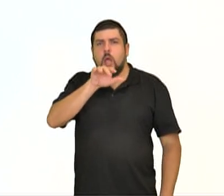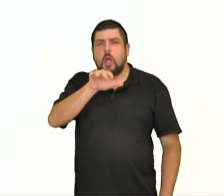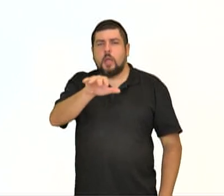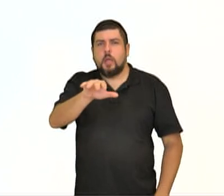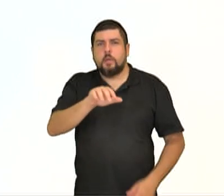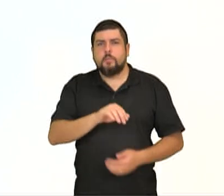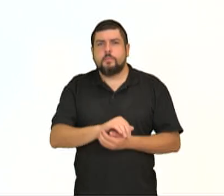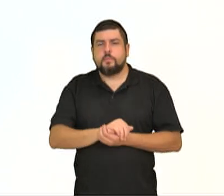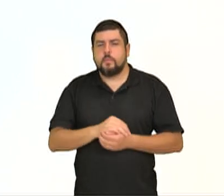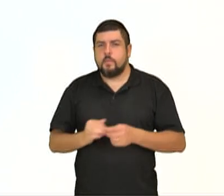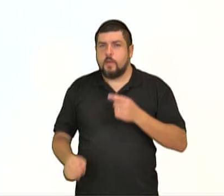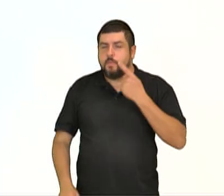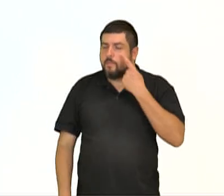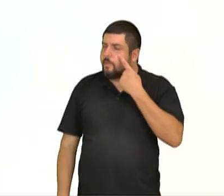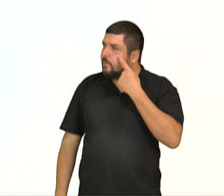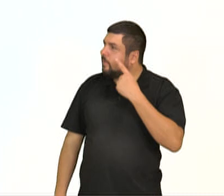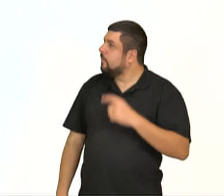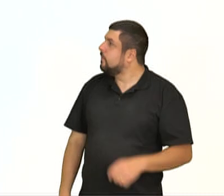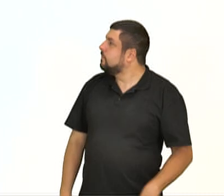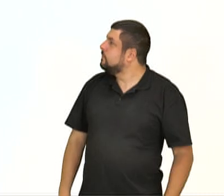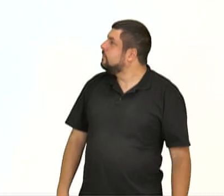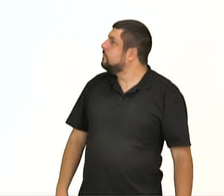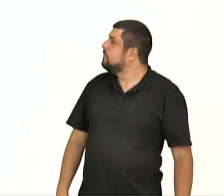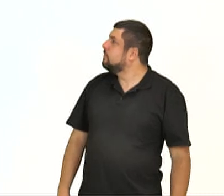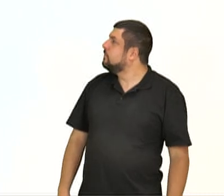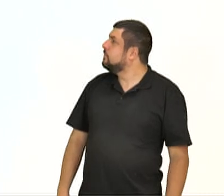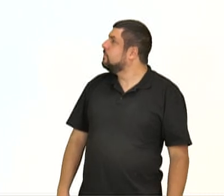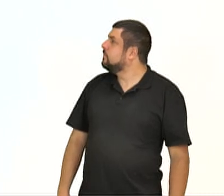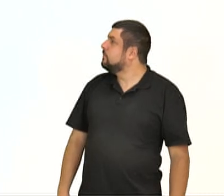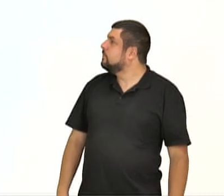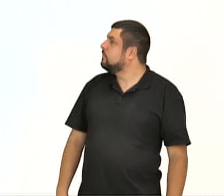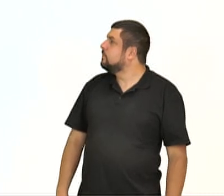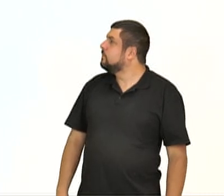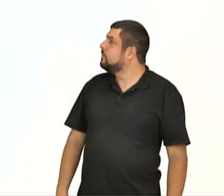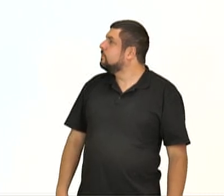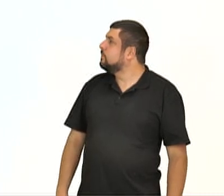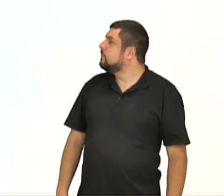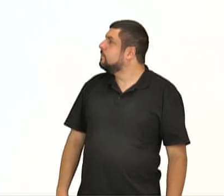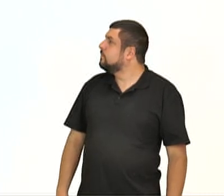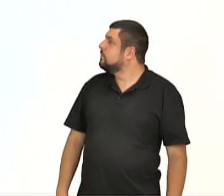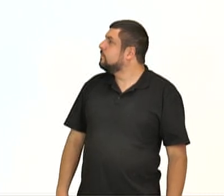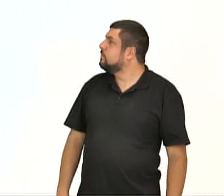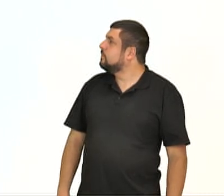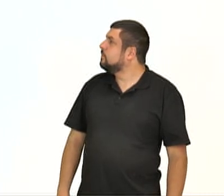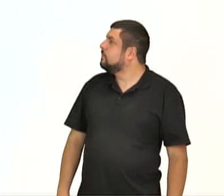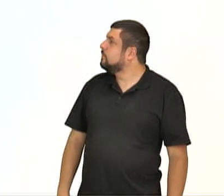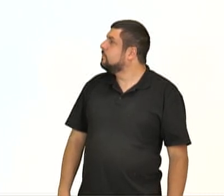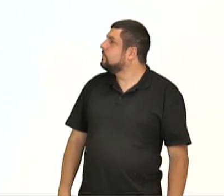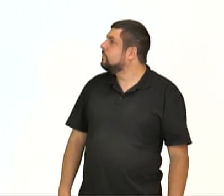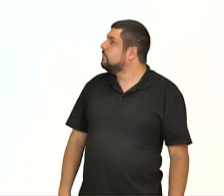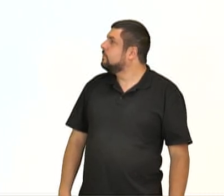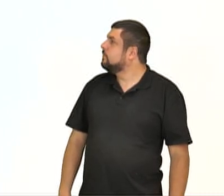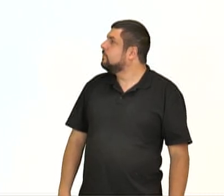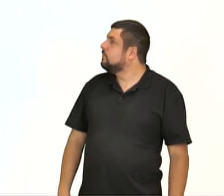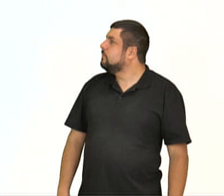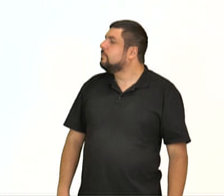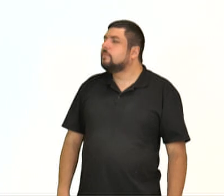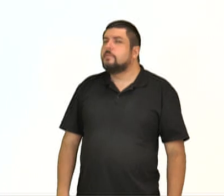só no GIF aqui nessa animação. Então, músculos relaxando, diafragma relaxando e